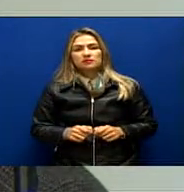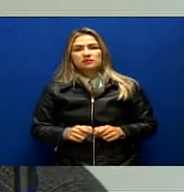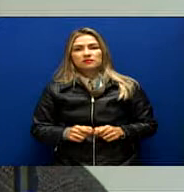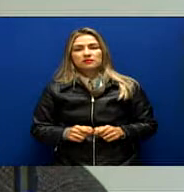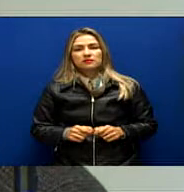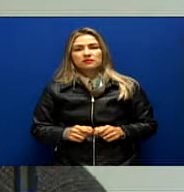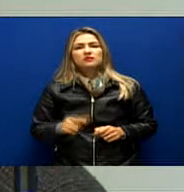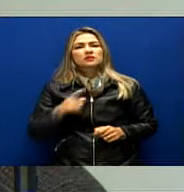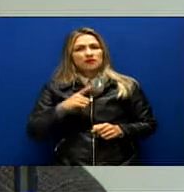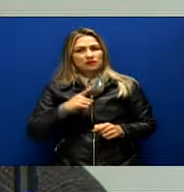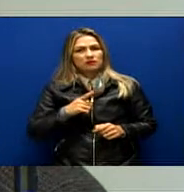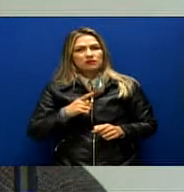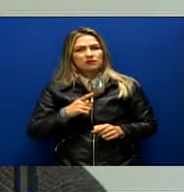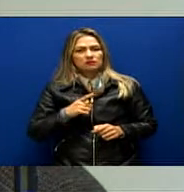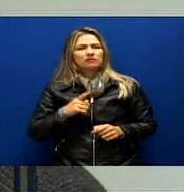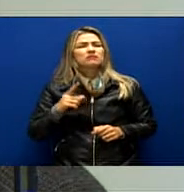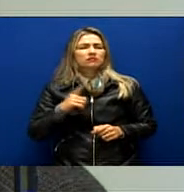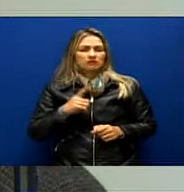Existe? Existe.